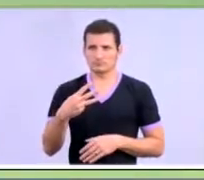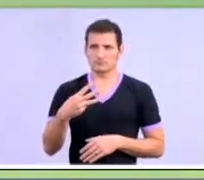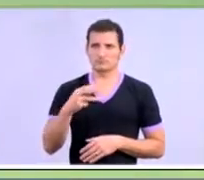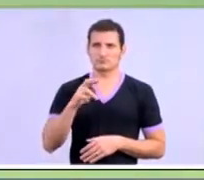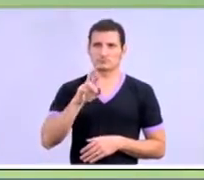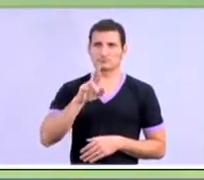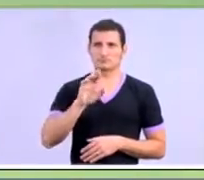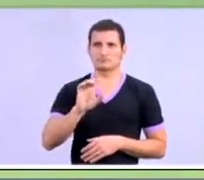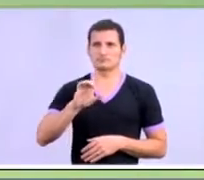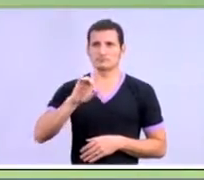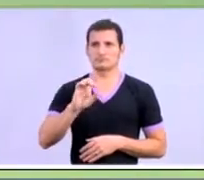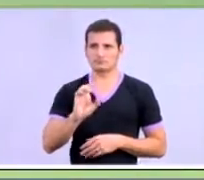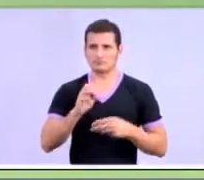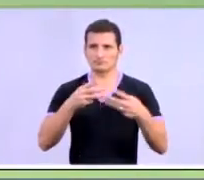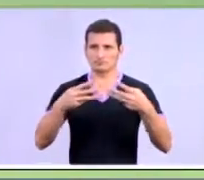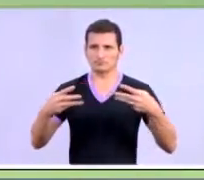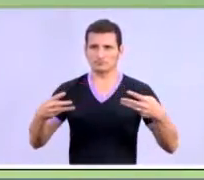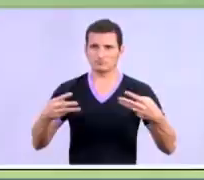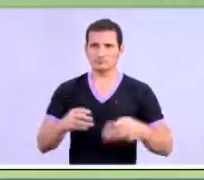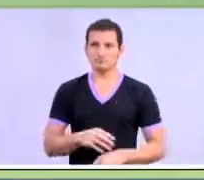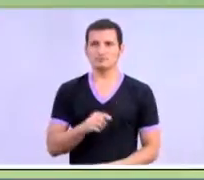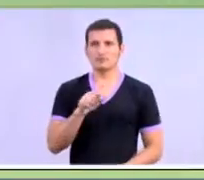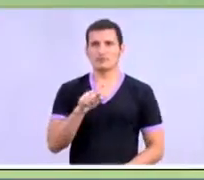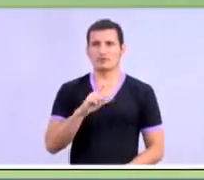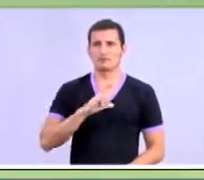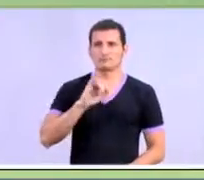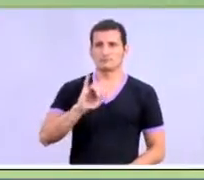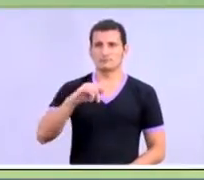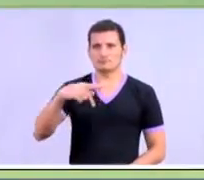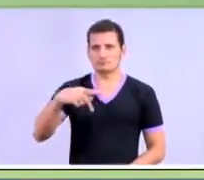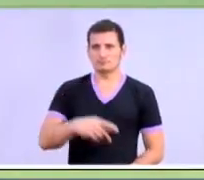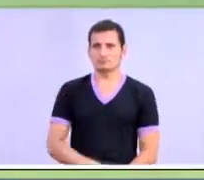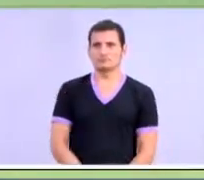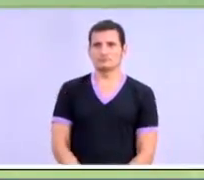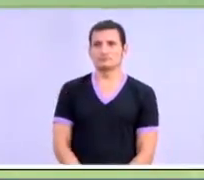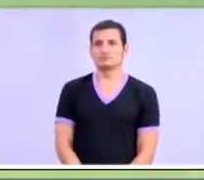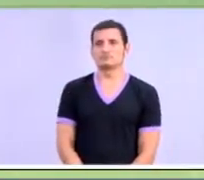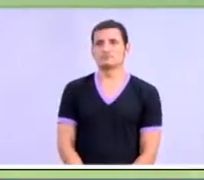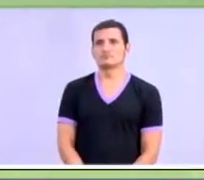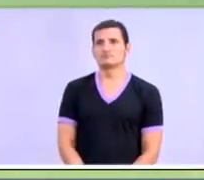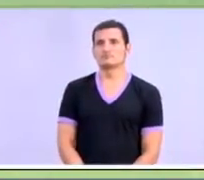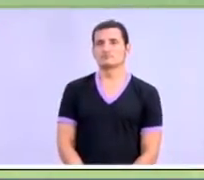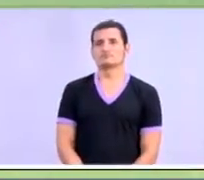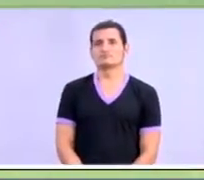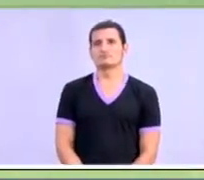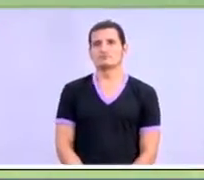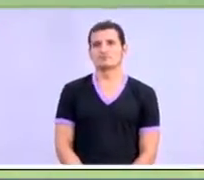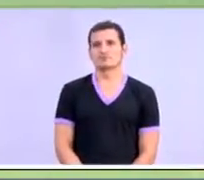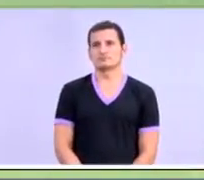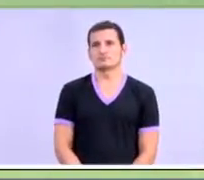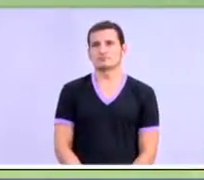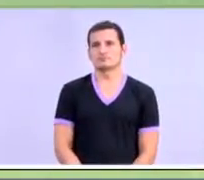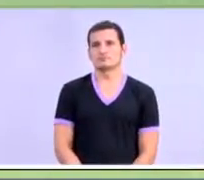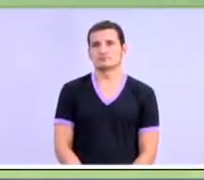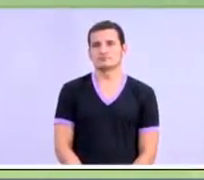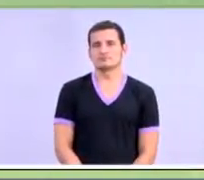rede, ok? Que trabalha lá com endereçamento IP e roteamento. Vamos para o terceiro, que é